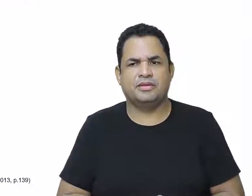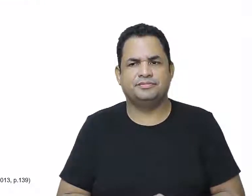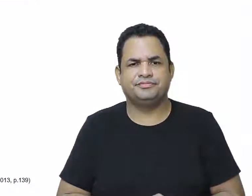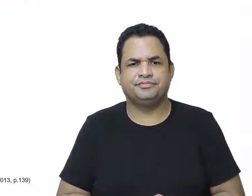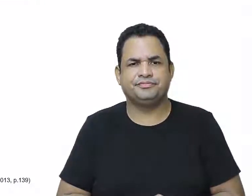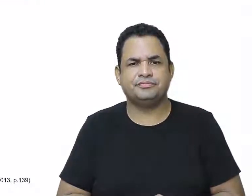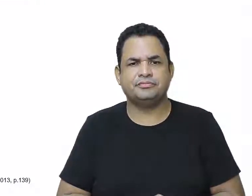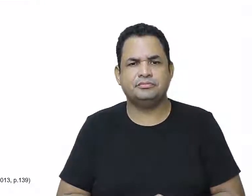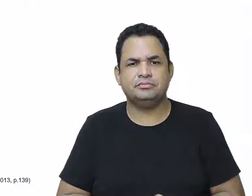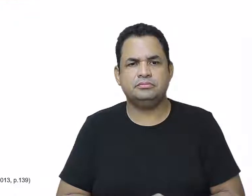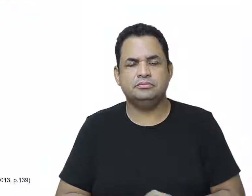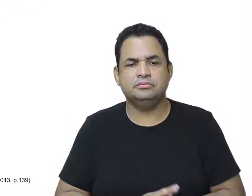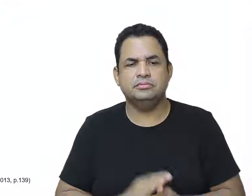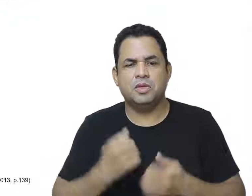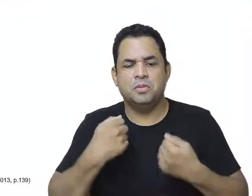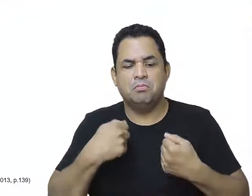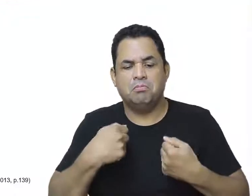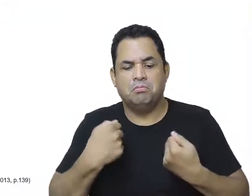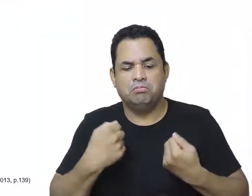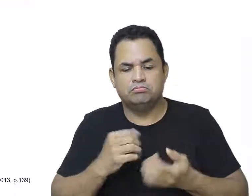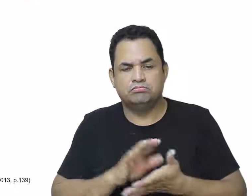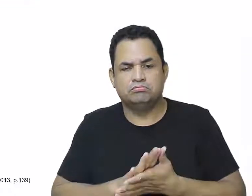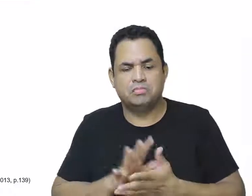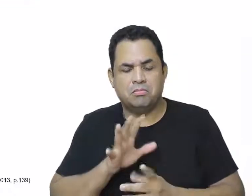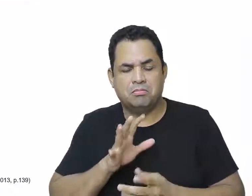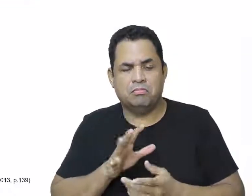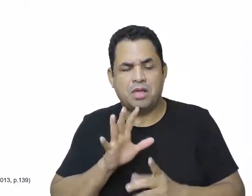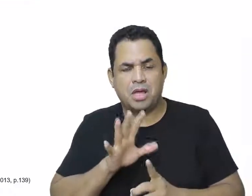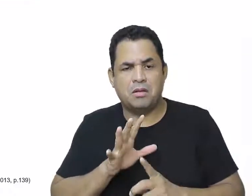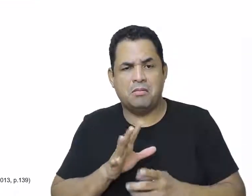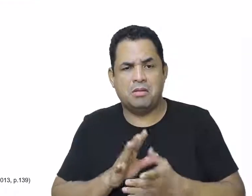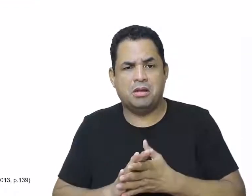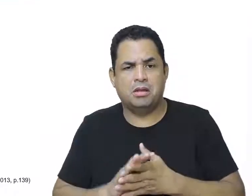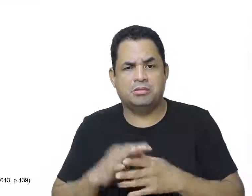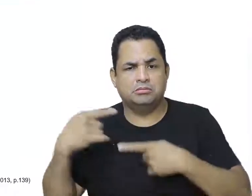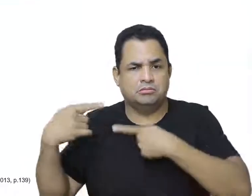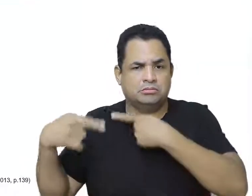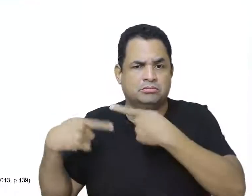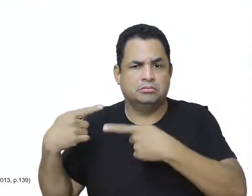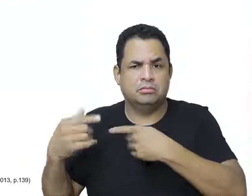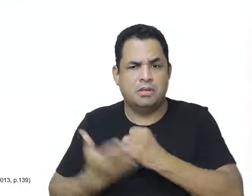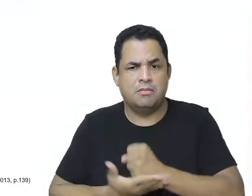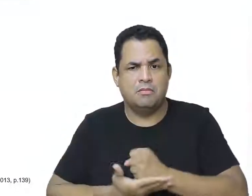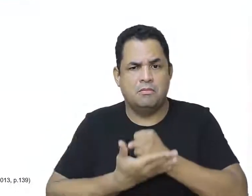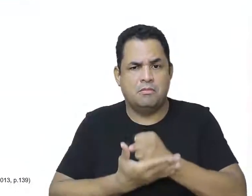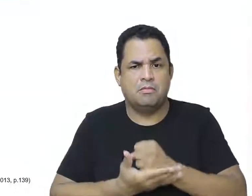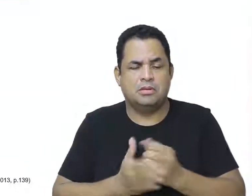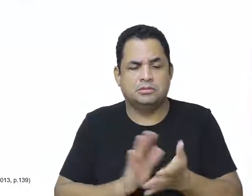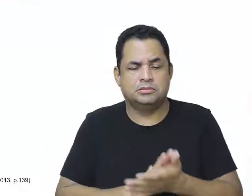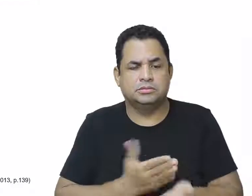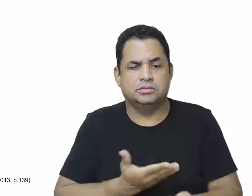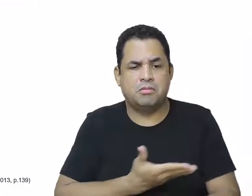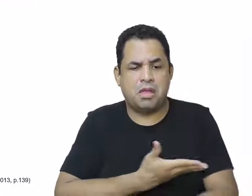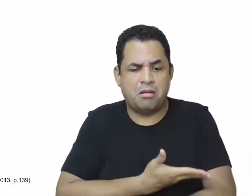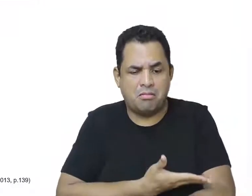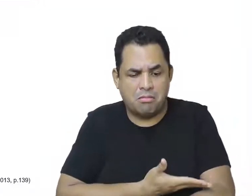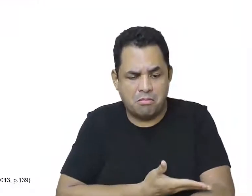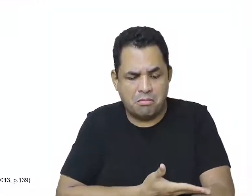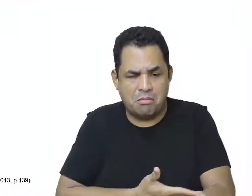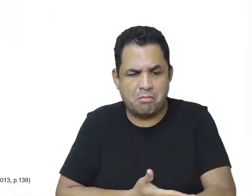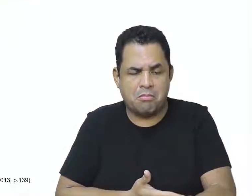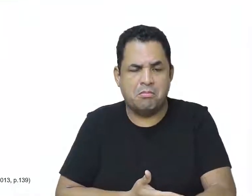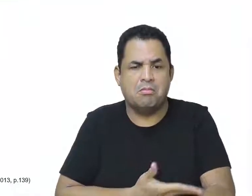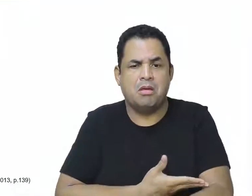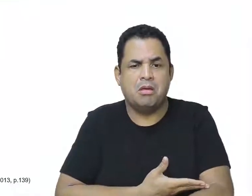A dominação tradicional, como é que ela se dá? Ela se sustenta pelo costume, né?